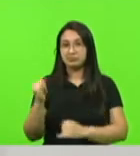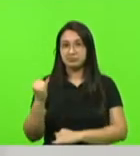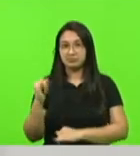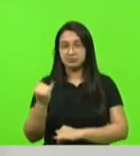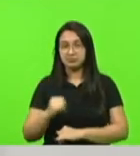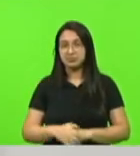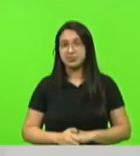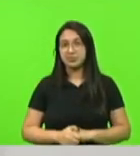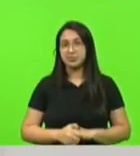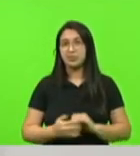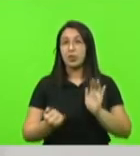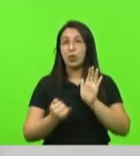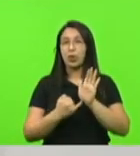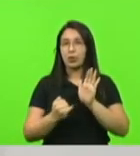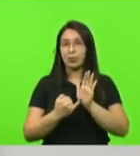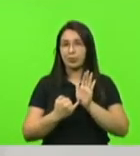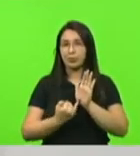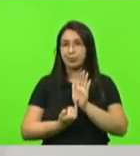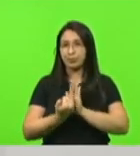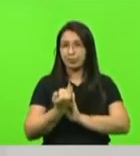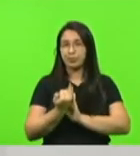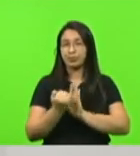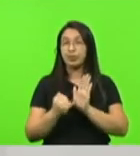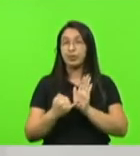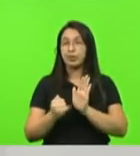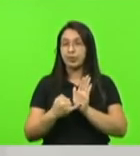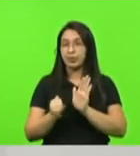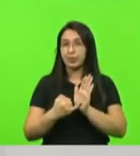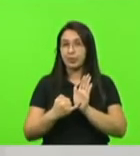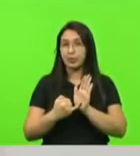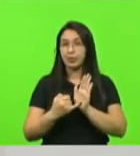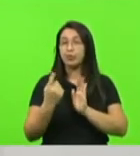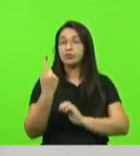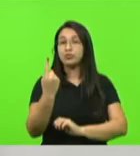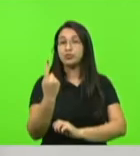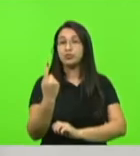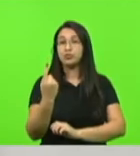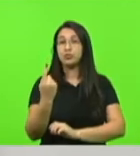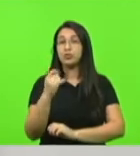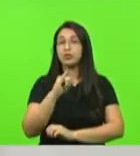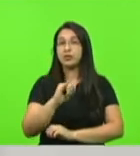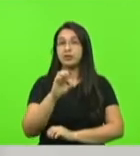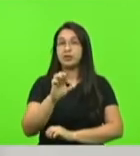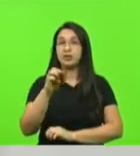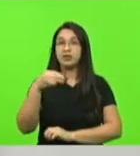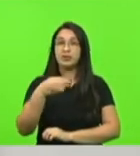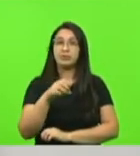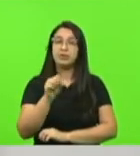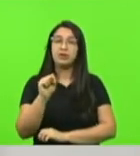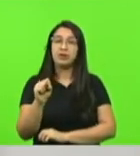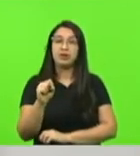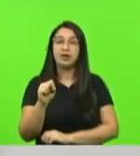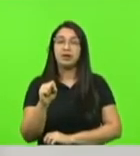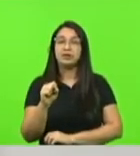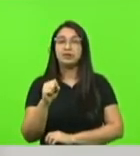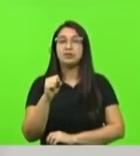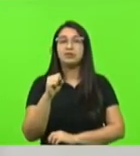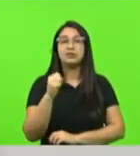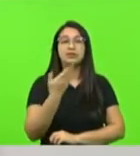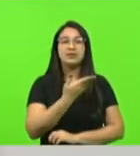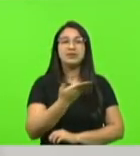num imposto, deputado Kennedy Nunes, só num imposto, o ICMS, essas 8